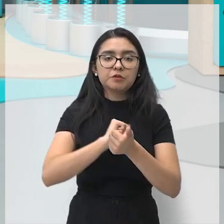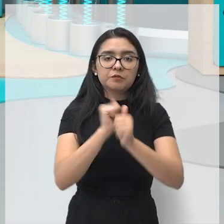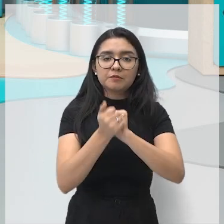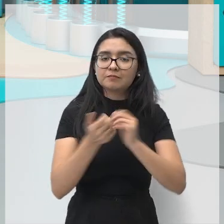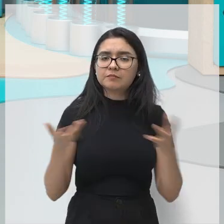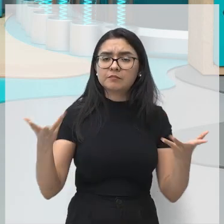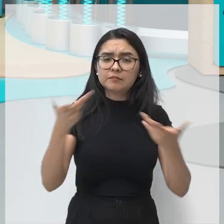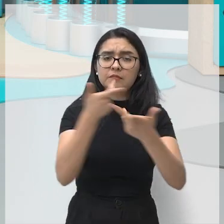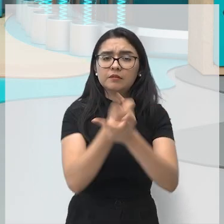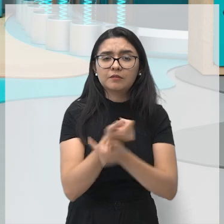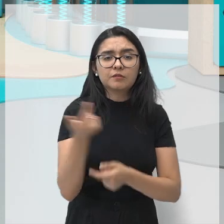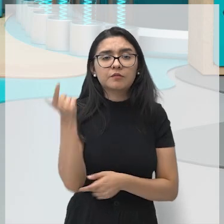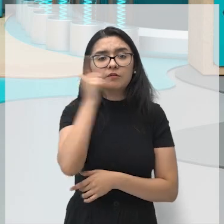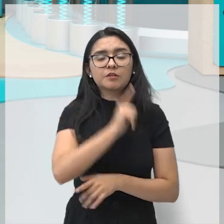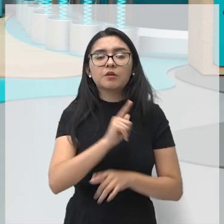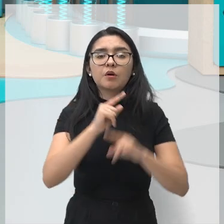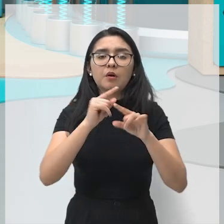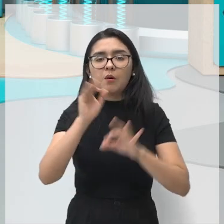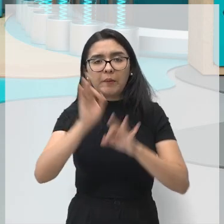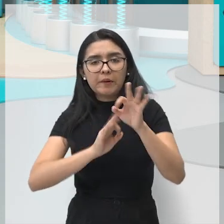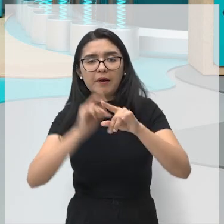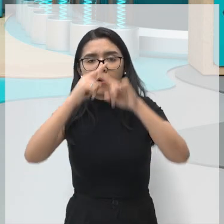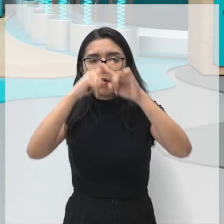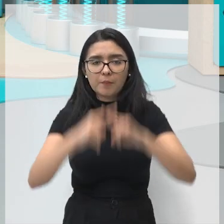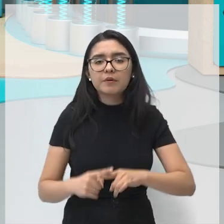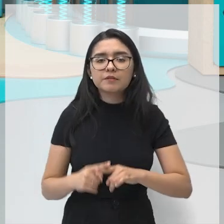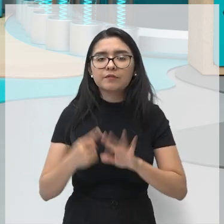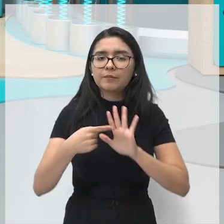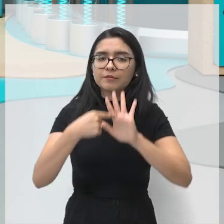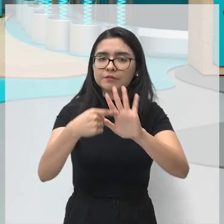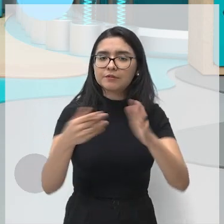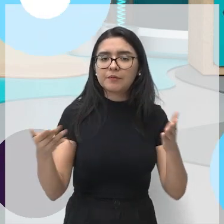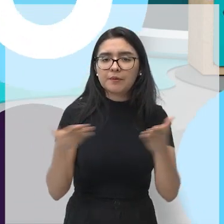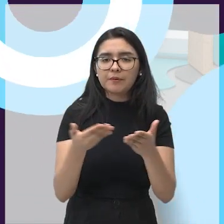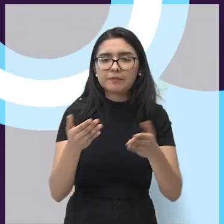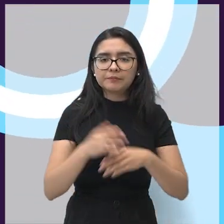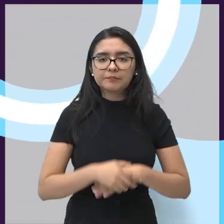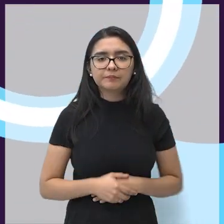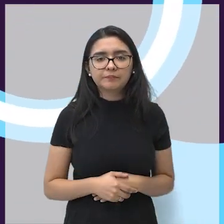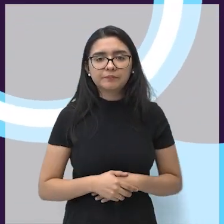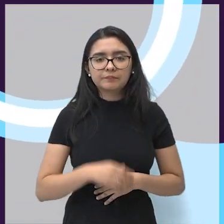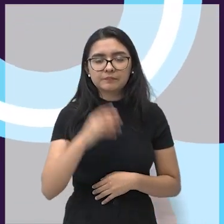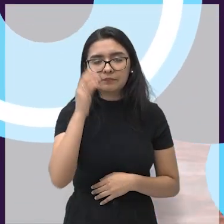maravilhosa que ela conseguiu organizar competições, que são essas que aparecem para a gente agora, olha só.